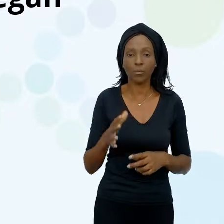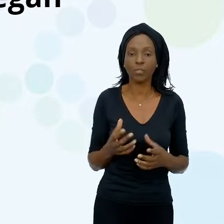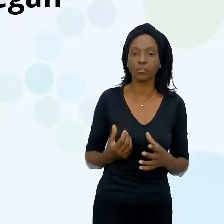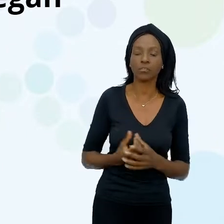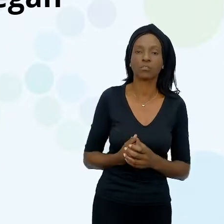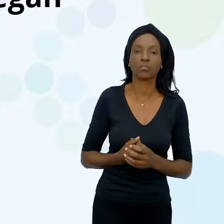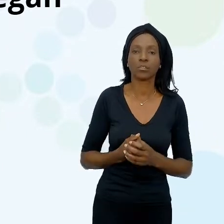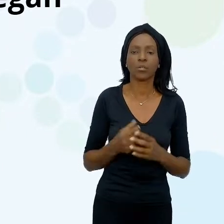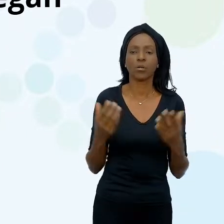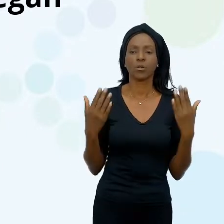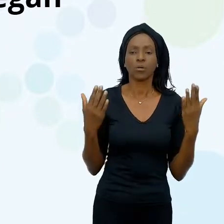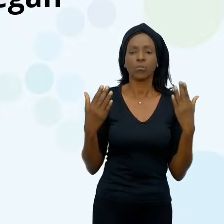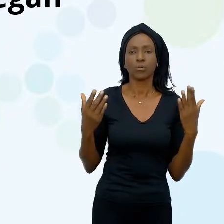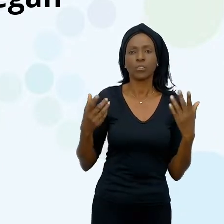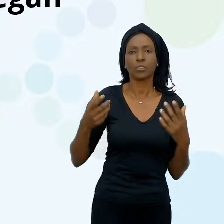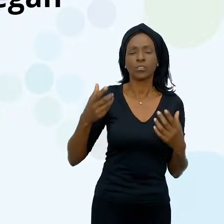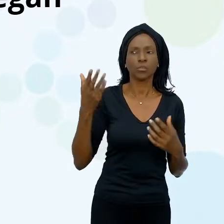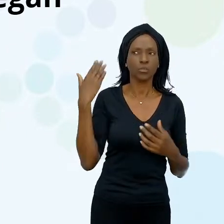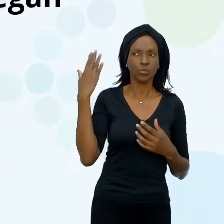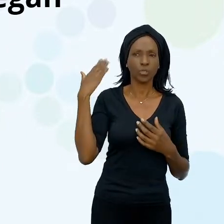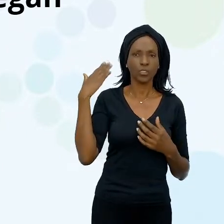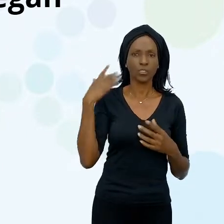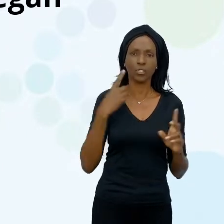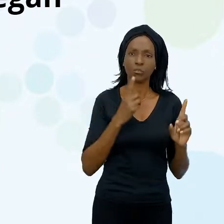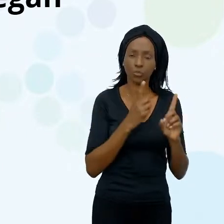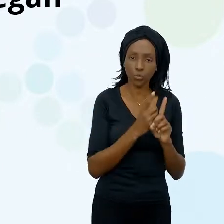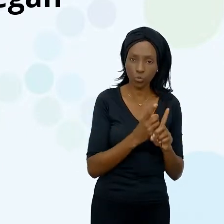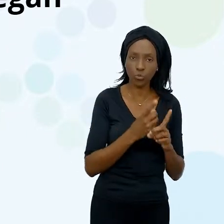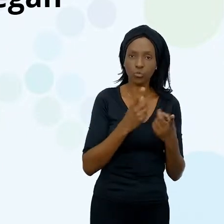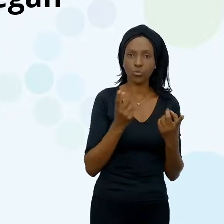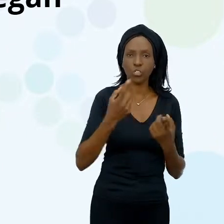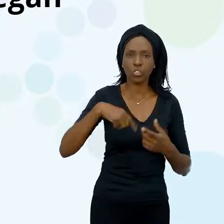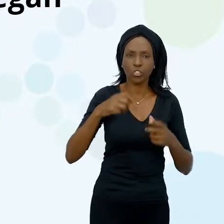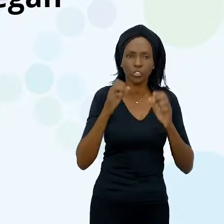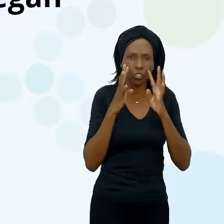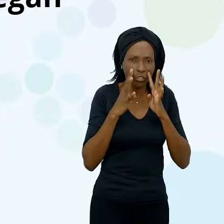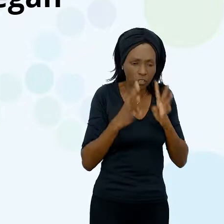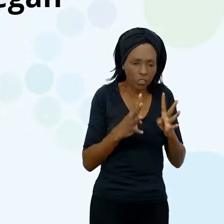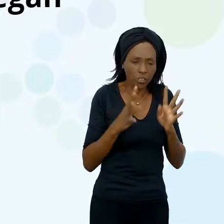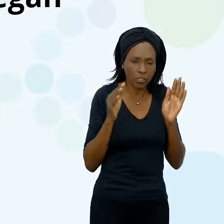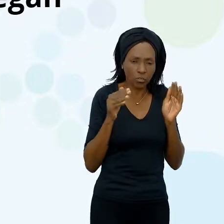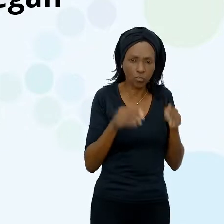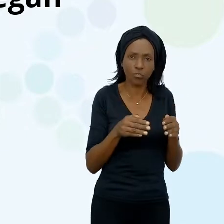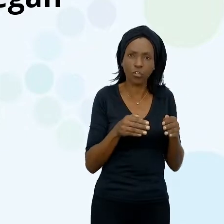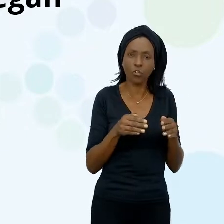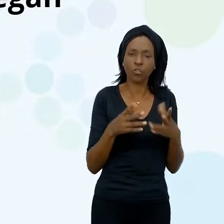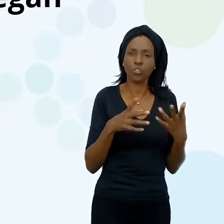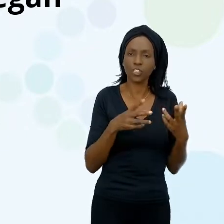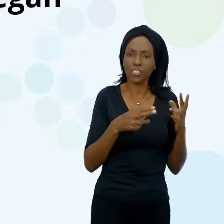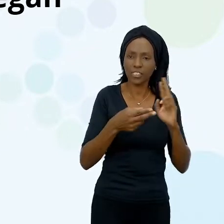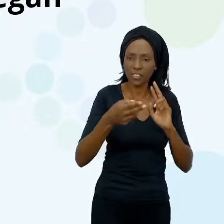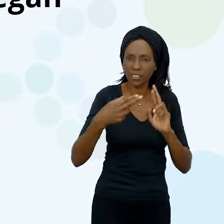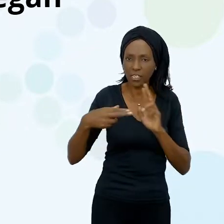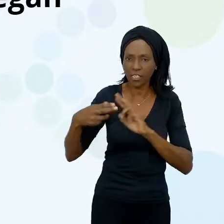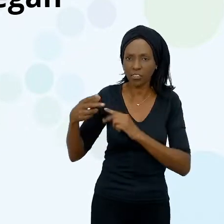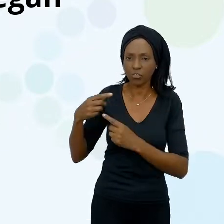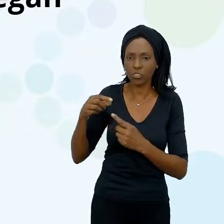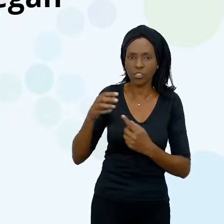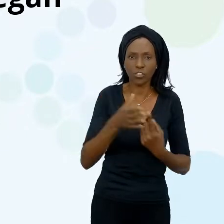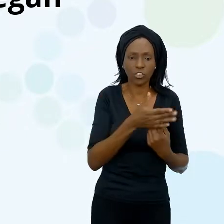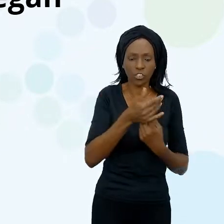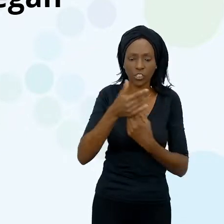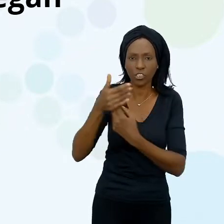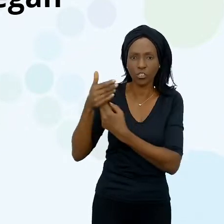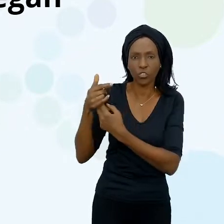nós fizemos no nosso último encontro, quando a gente se debruçou especificamente sobre essas relações entre